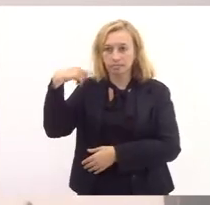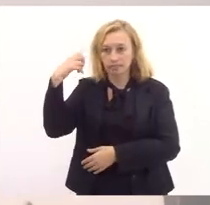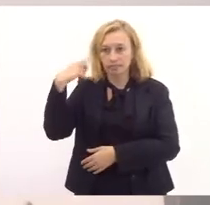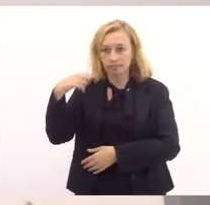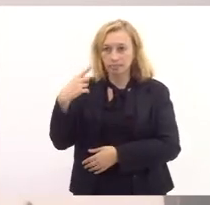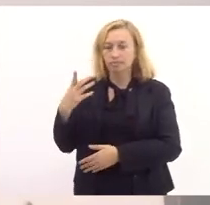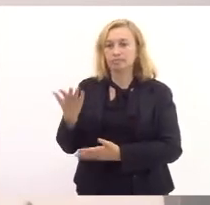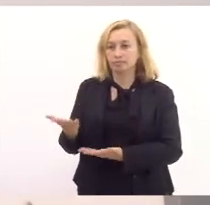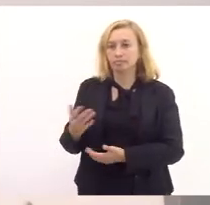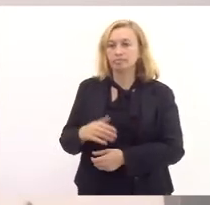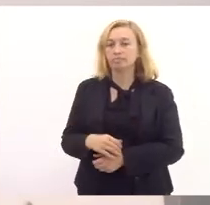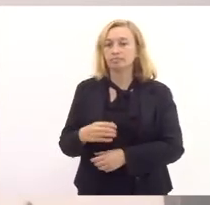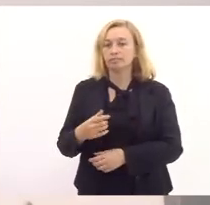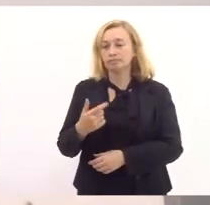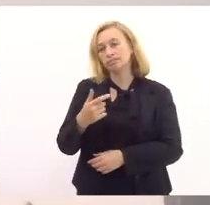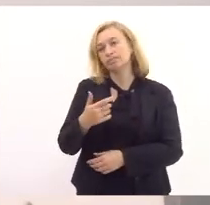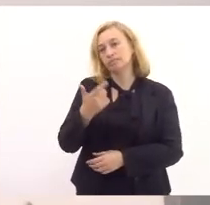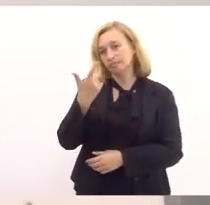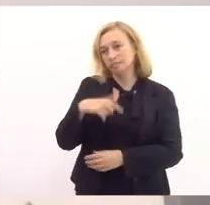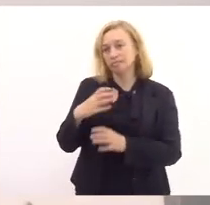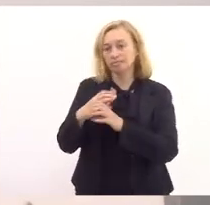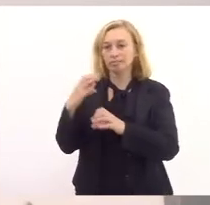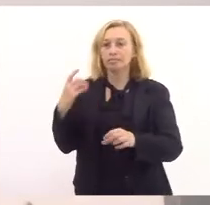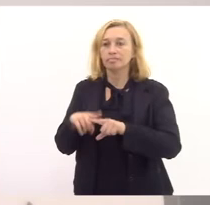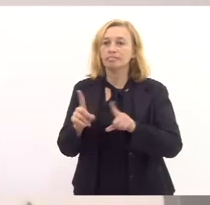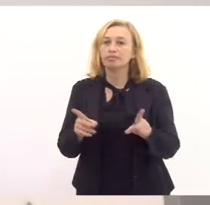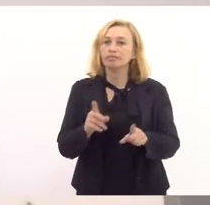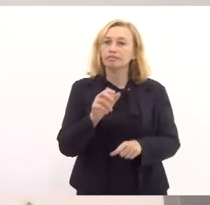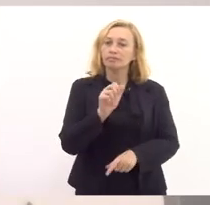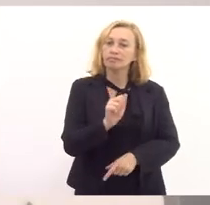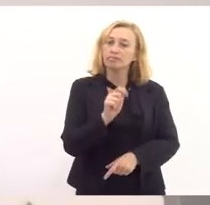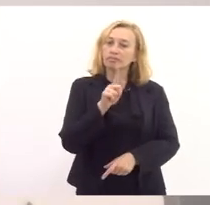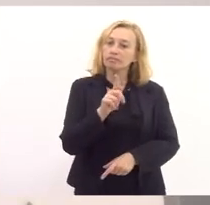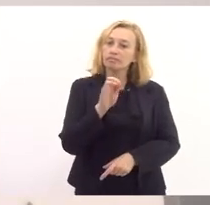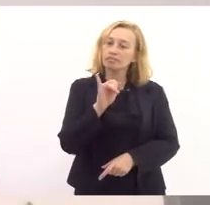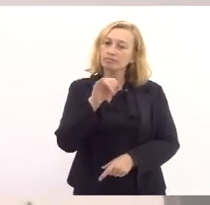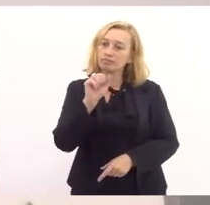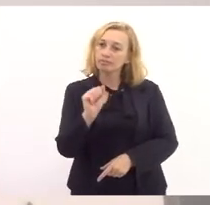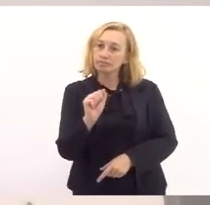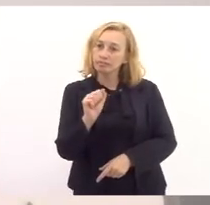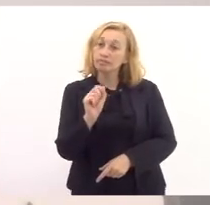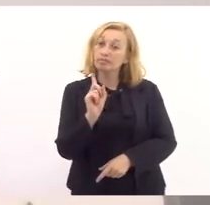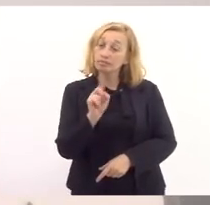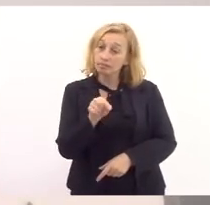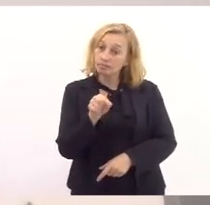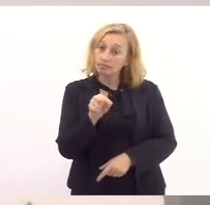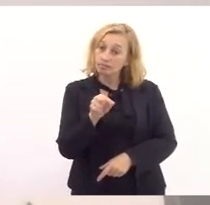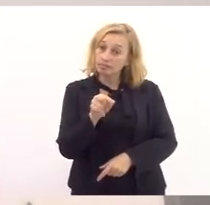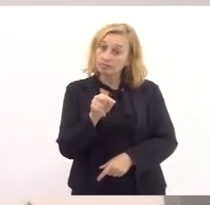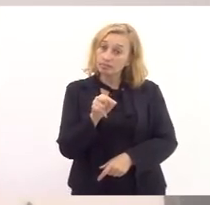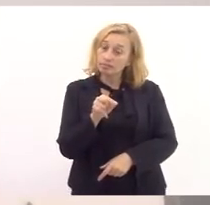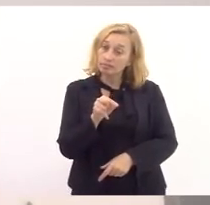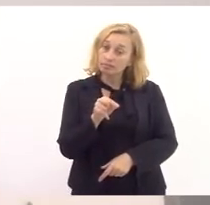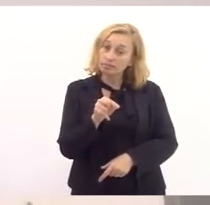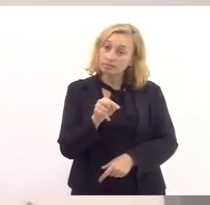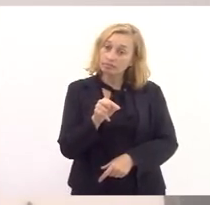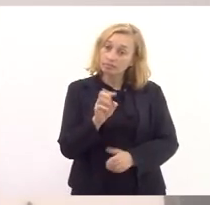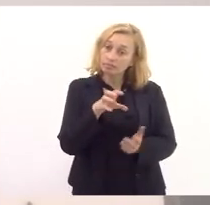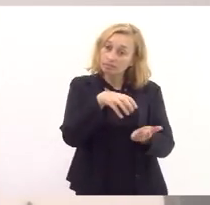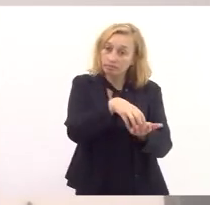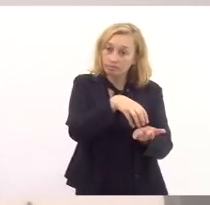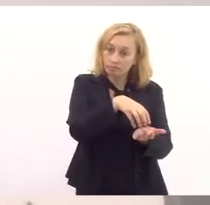direito, sendo engenheiro, mas a agência é, né, um